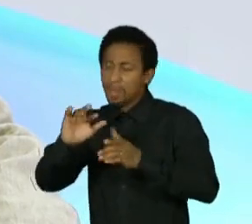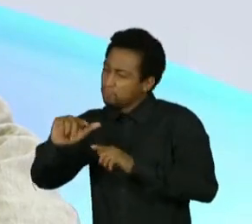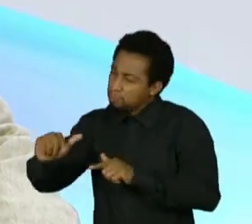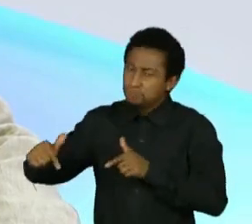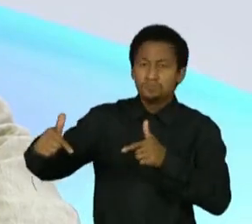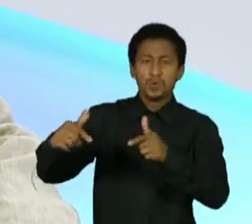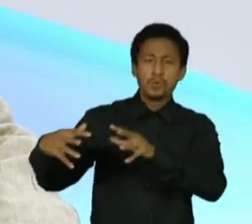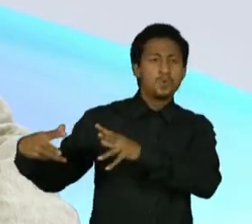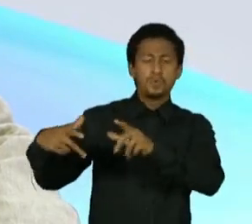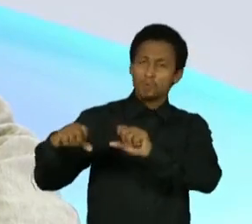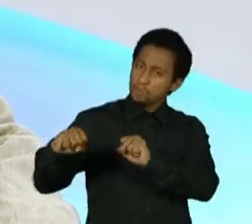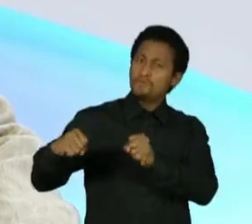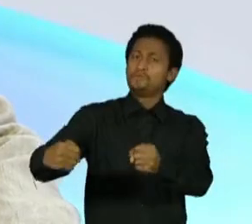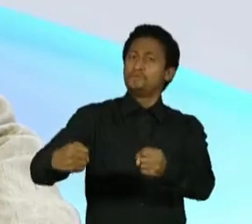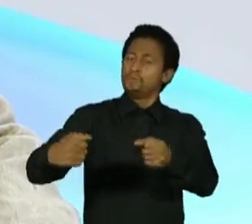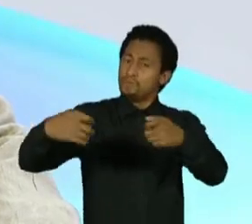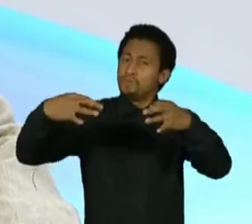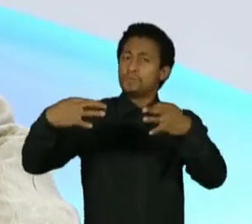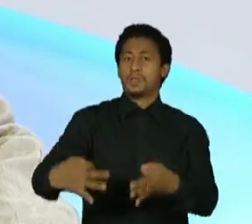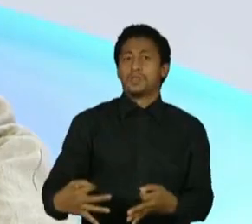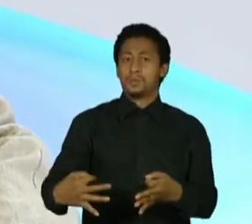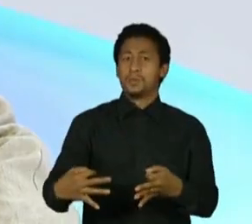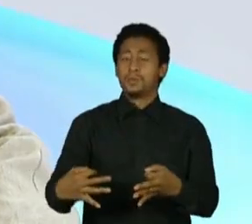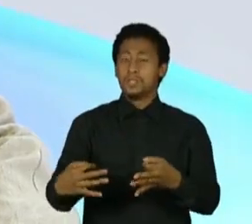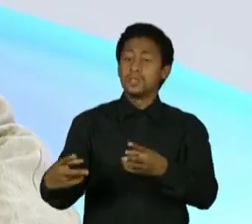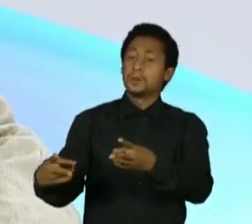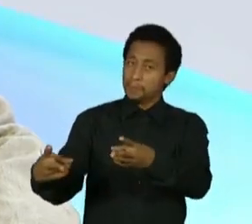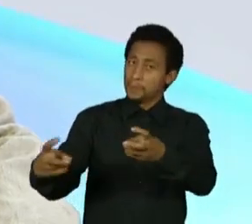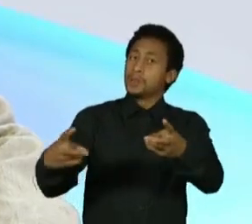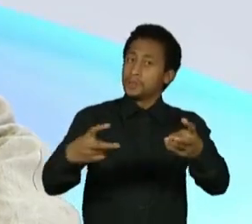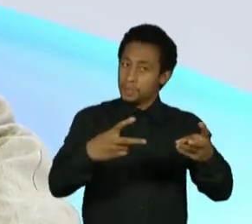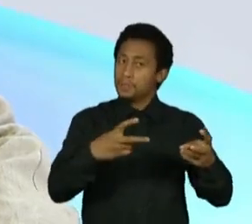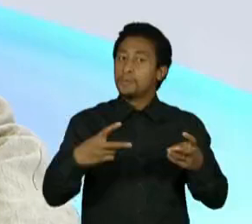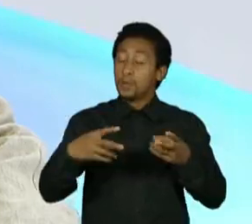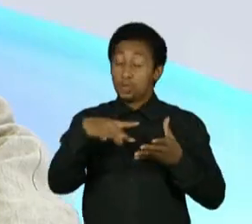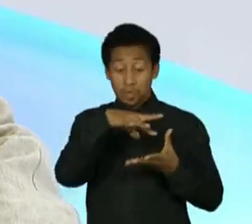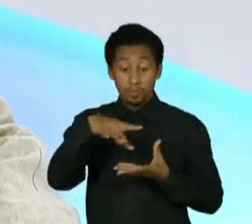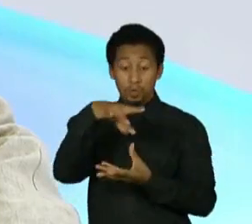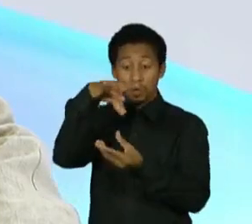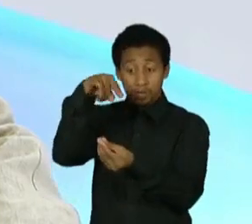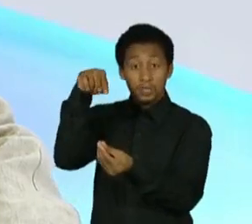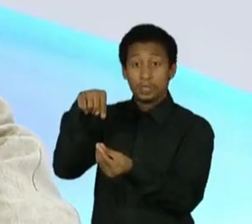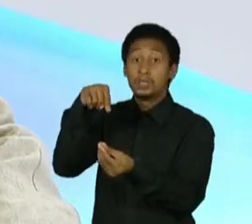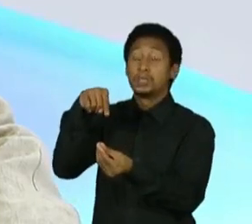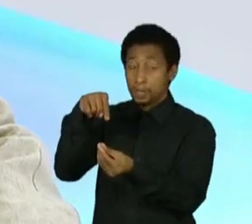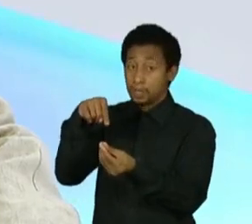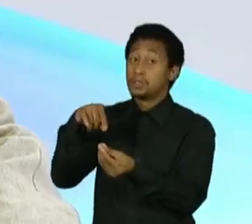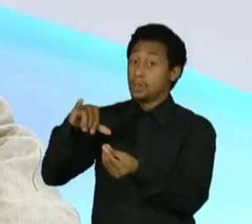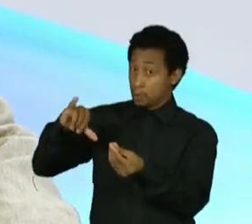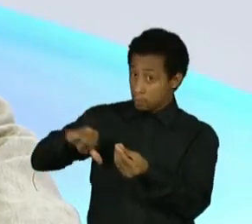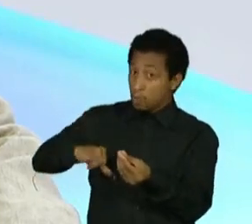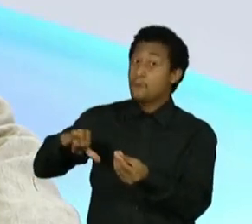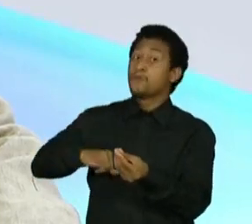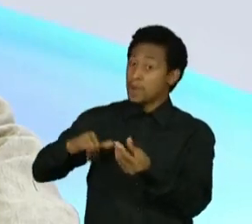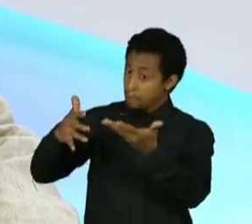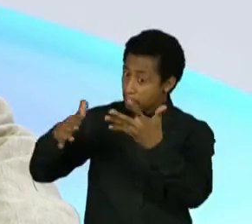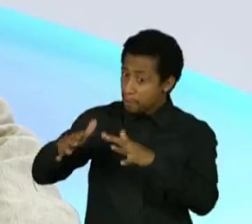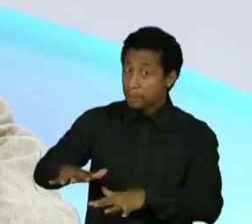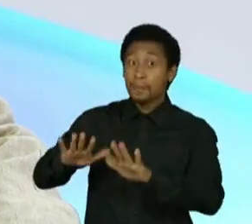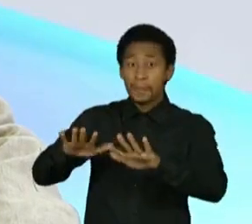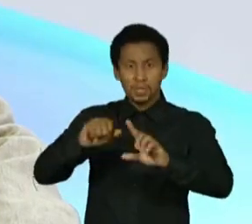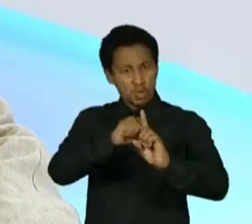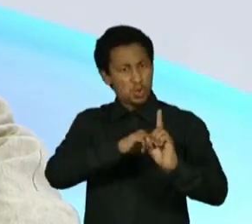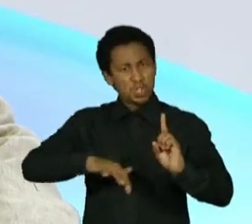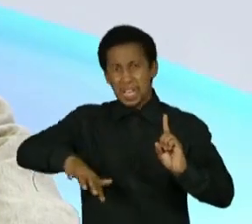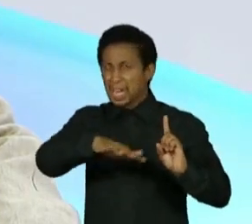de uma uma grande crise institucional da Democracia Nós estamos vendo uma sociedade muito vibrante